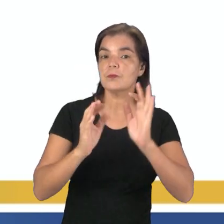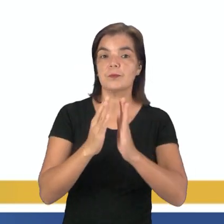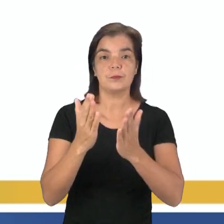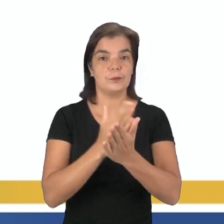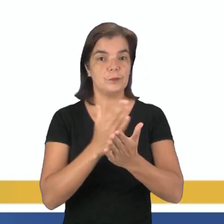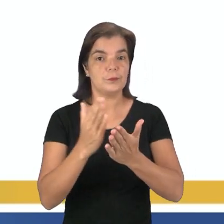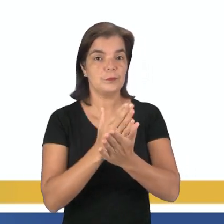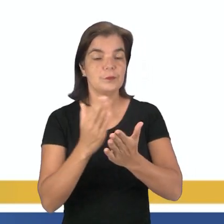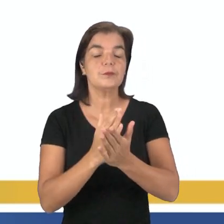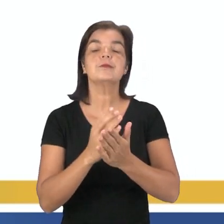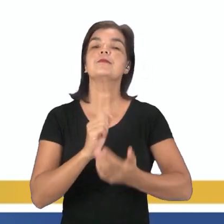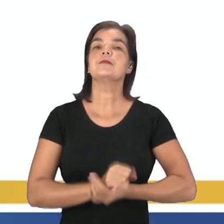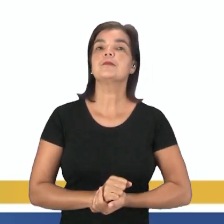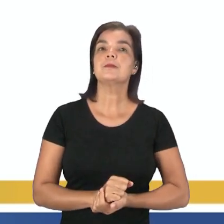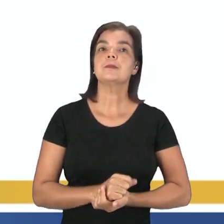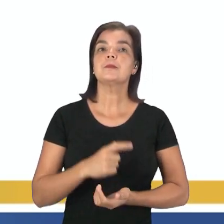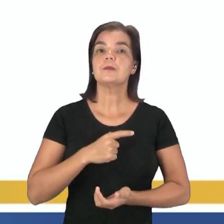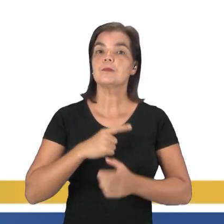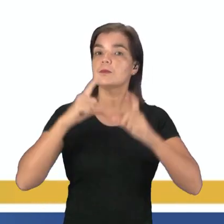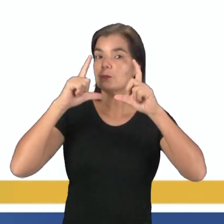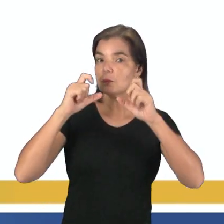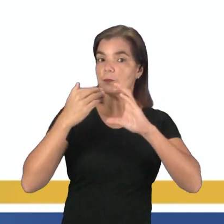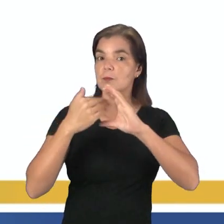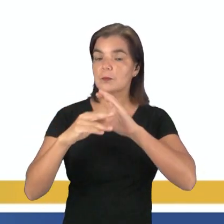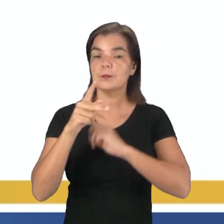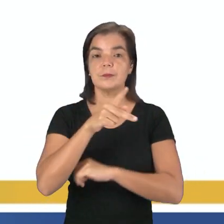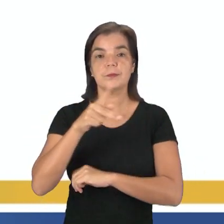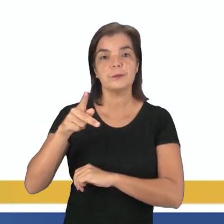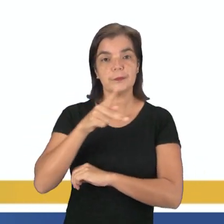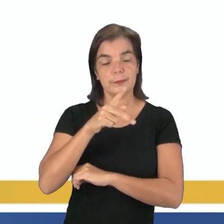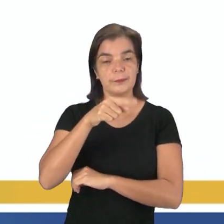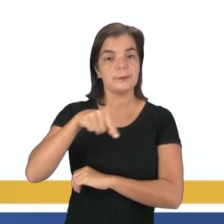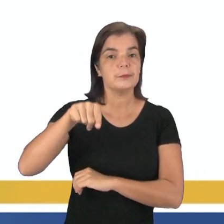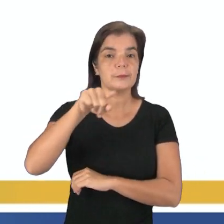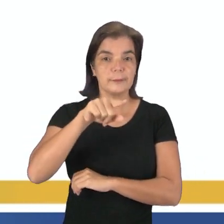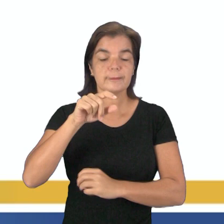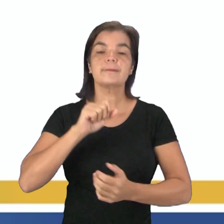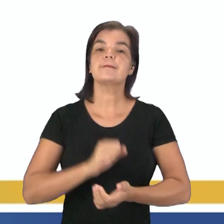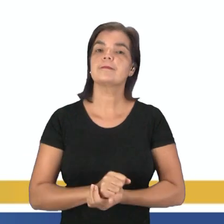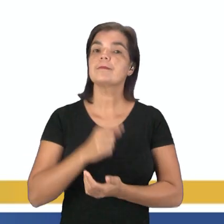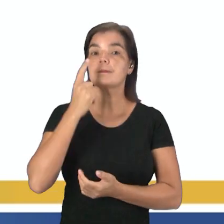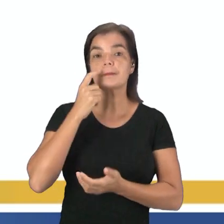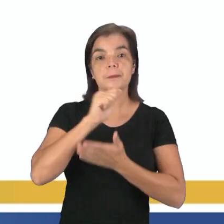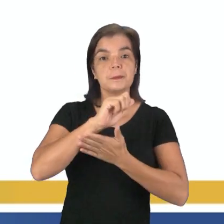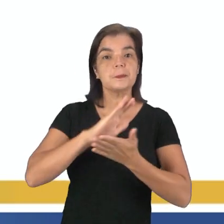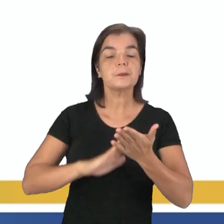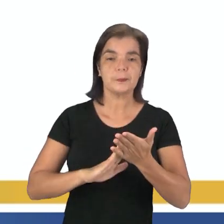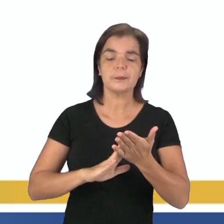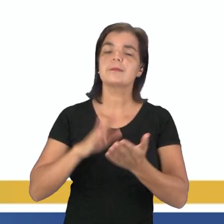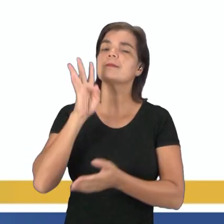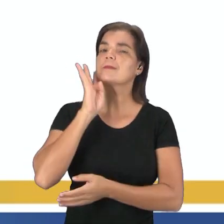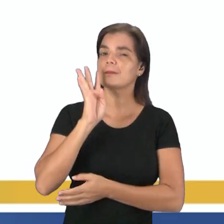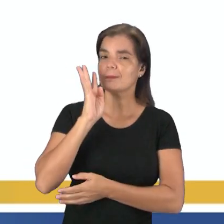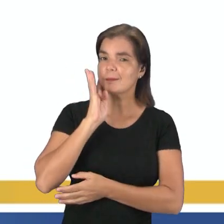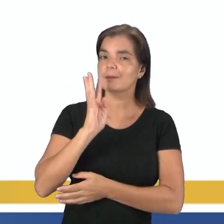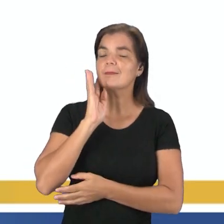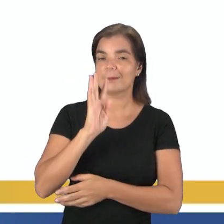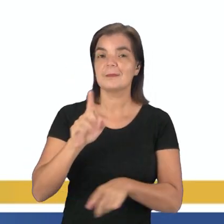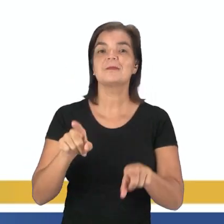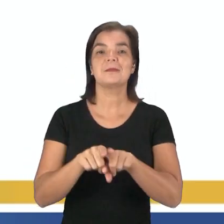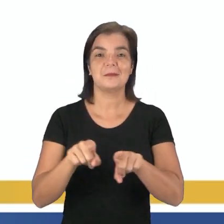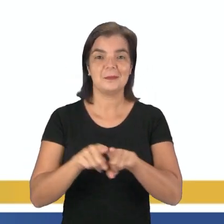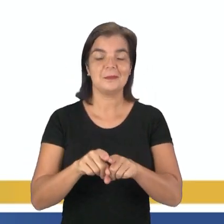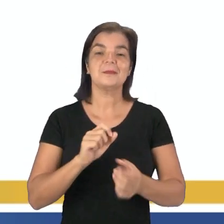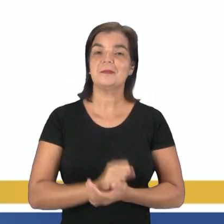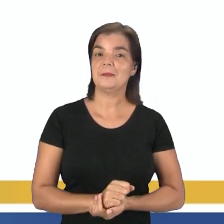caderno de vocês, numa folha, tirem foto e enviem para os professores de vocês, que é uma atividade bem legal que vocês